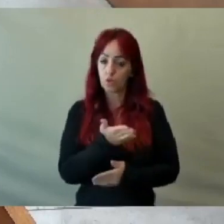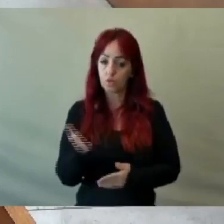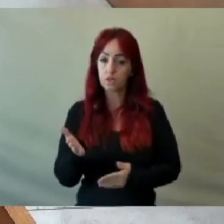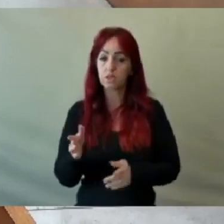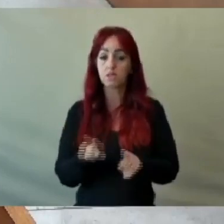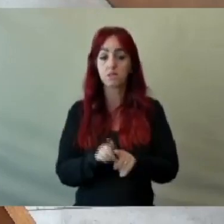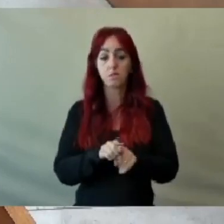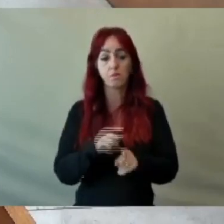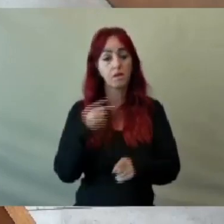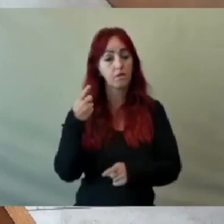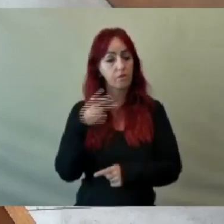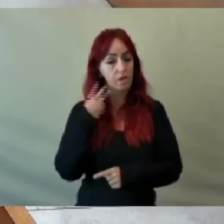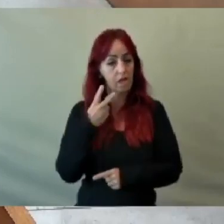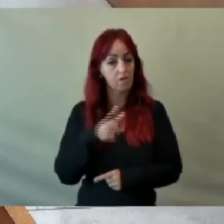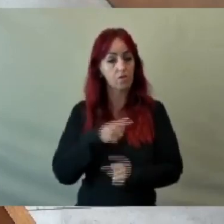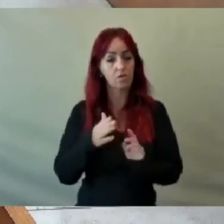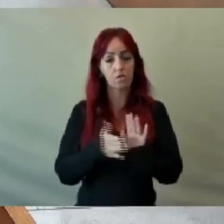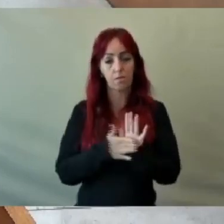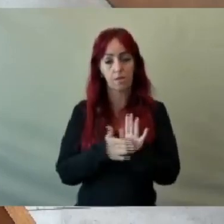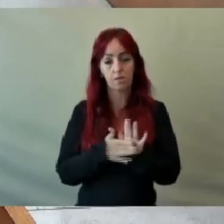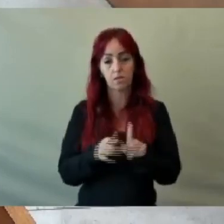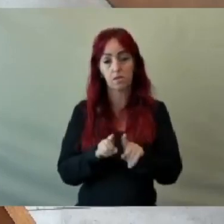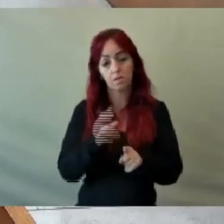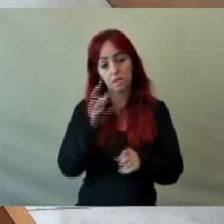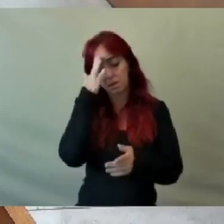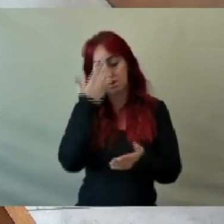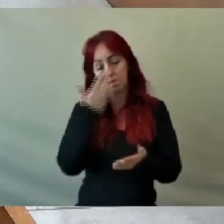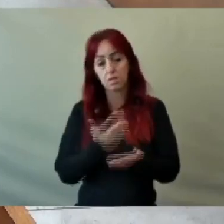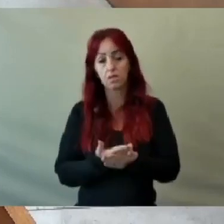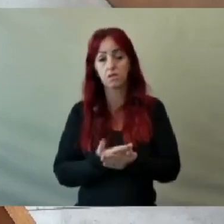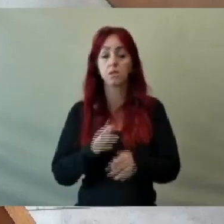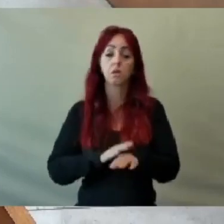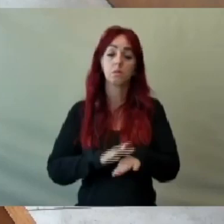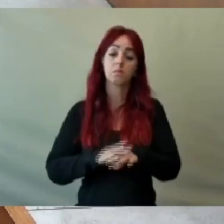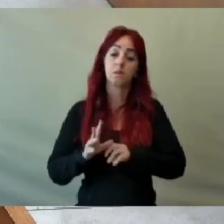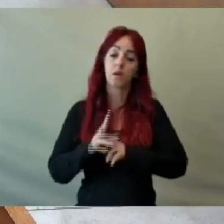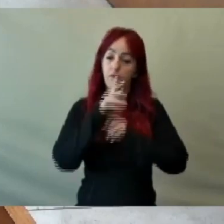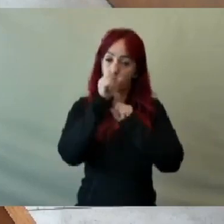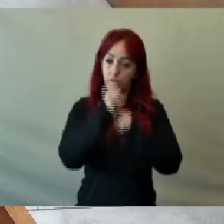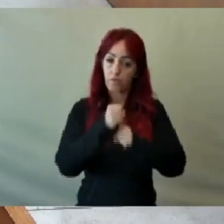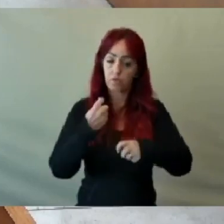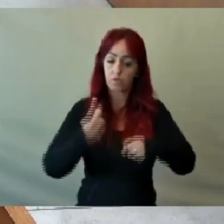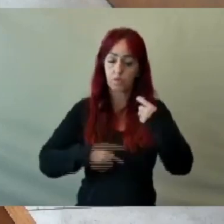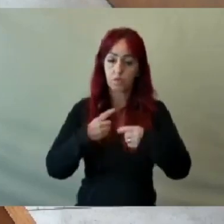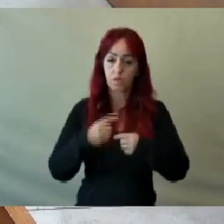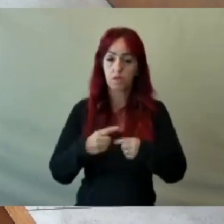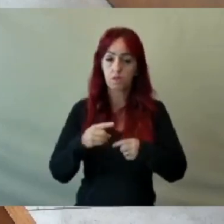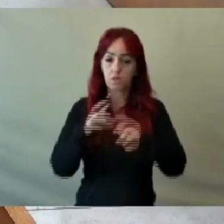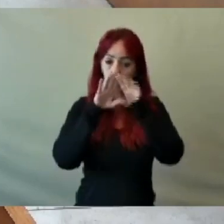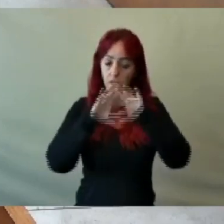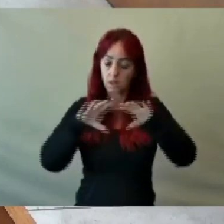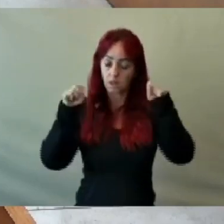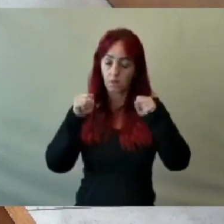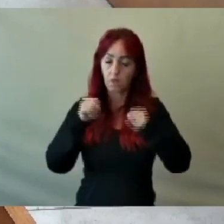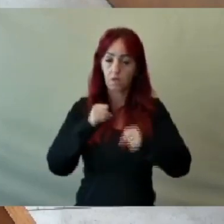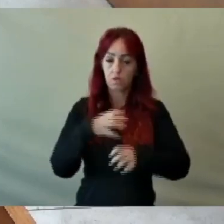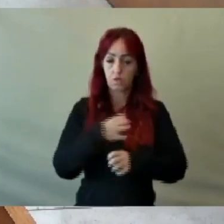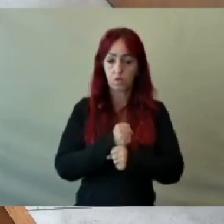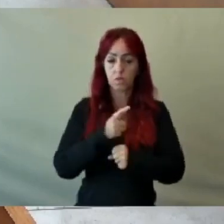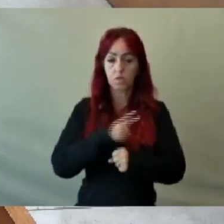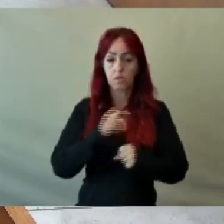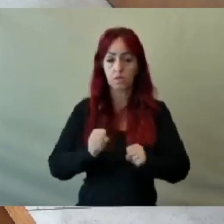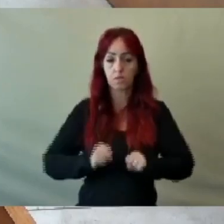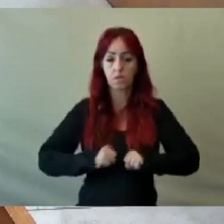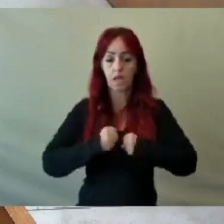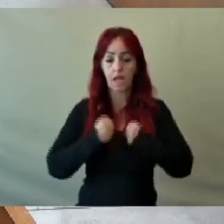demandados. E eu acredito que vai com mais força também política no próprio Tribunal de Contas, para que a gente possa ter uma ação do Tribunal de Contas do Estado de